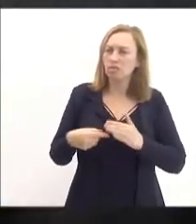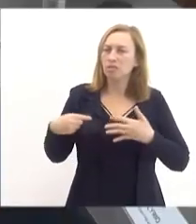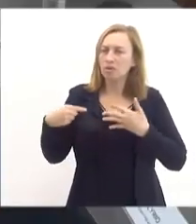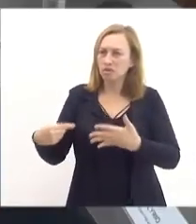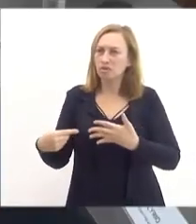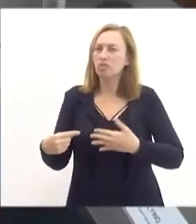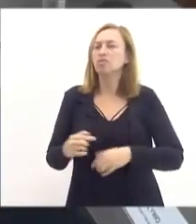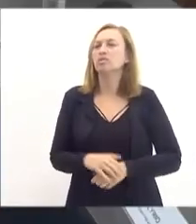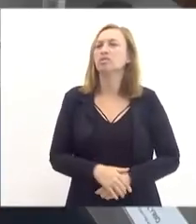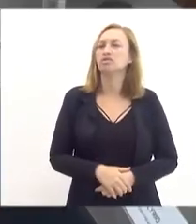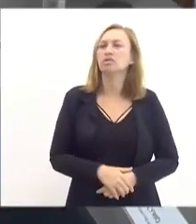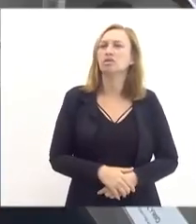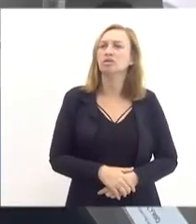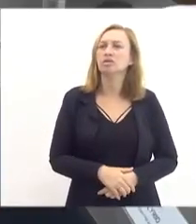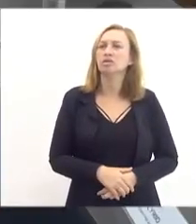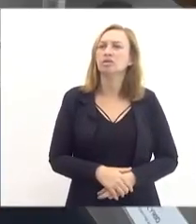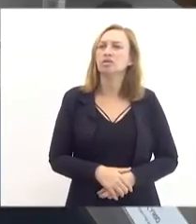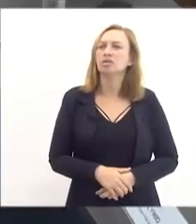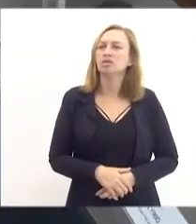PSOL.